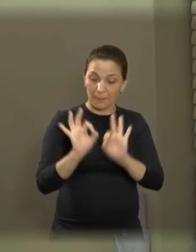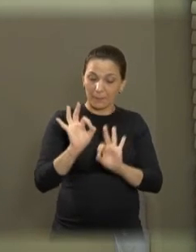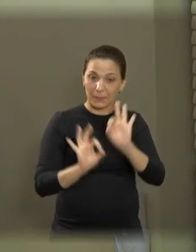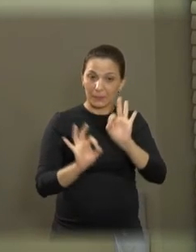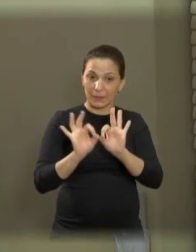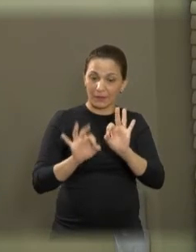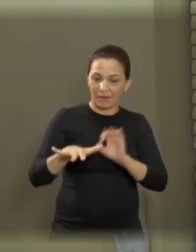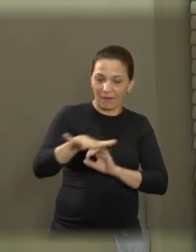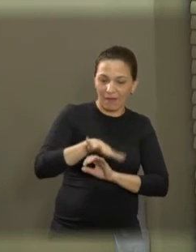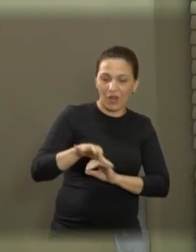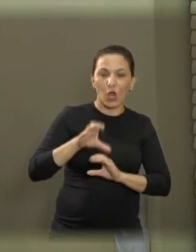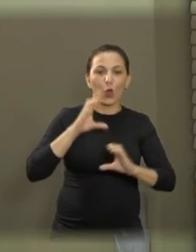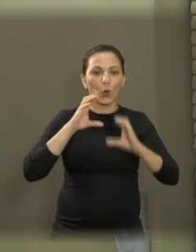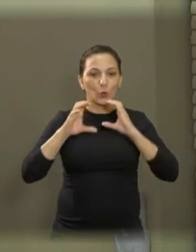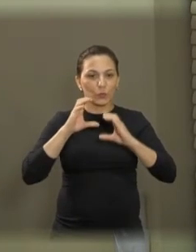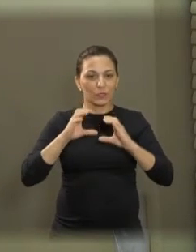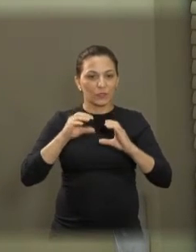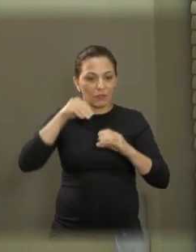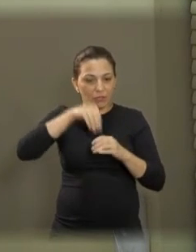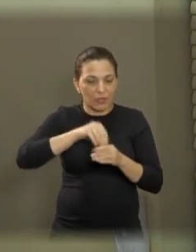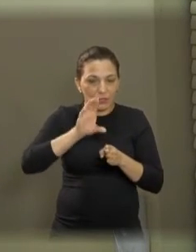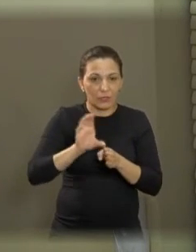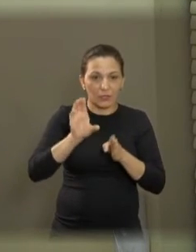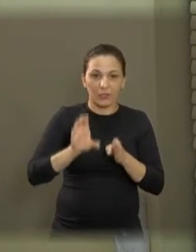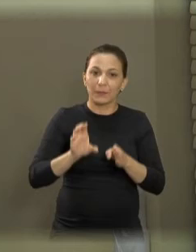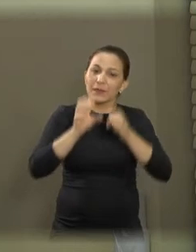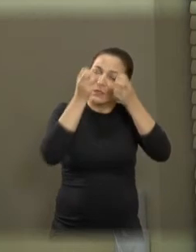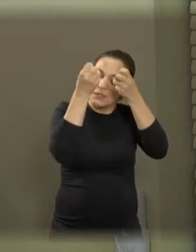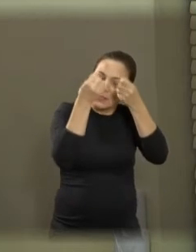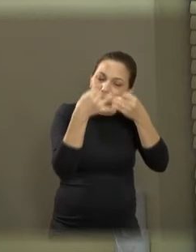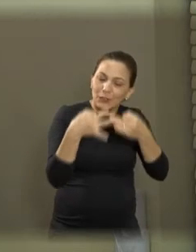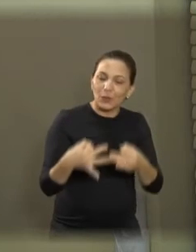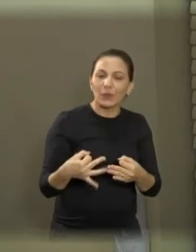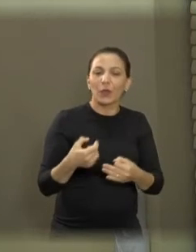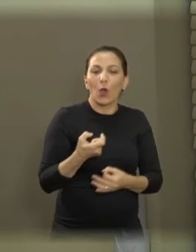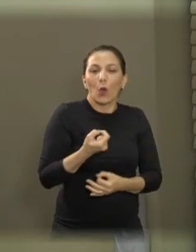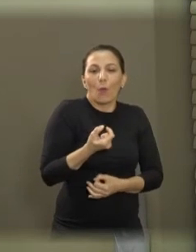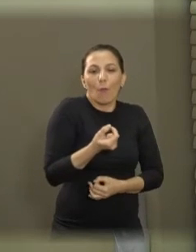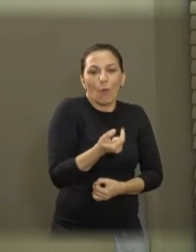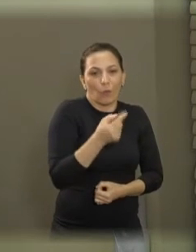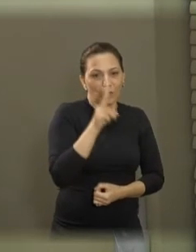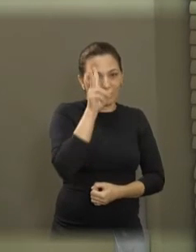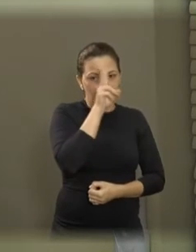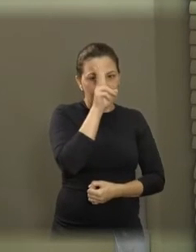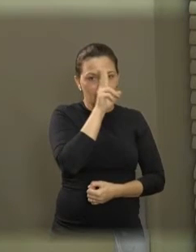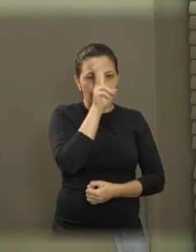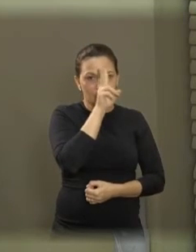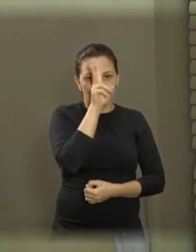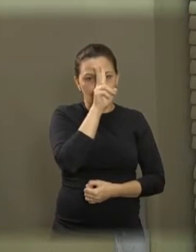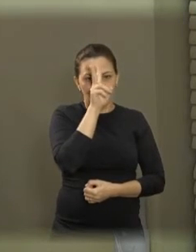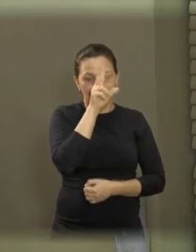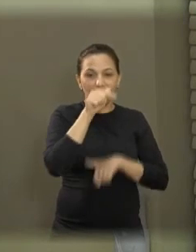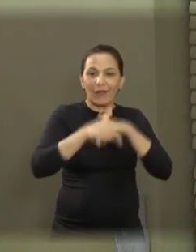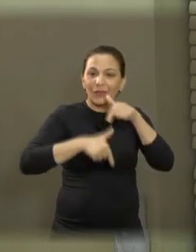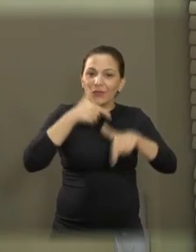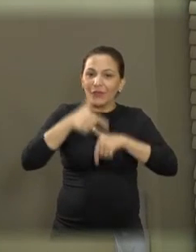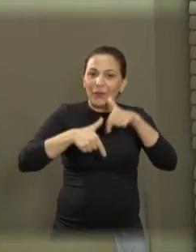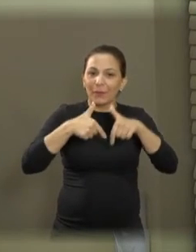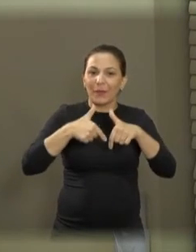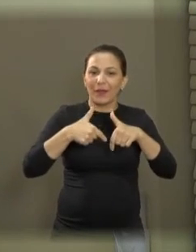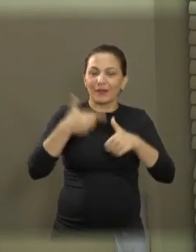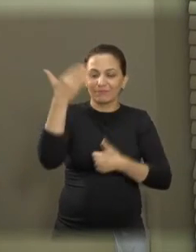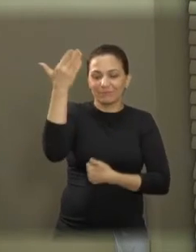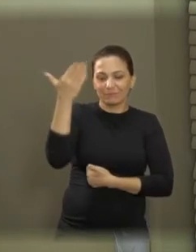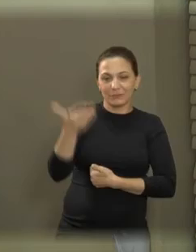pelo setor de comunicação da Câmara, e o vídeo conta um pouquinho da história do trabalho do